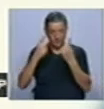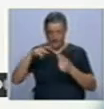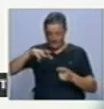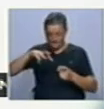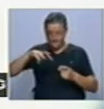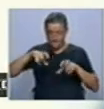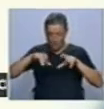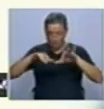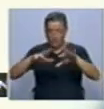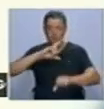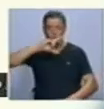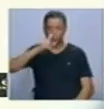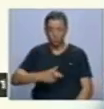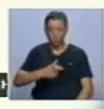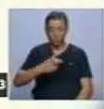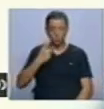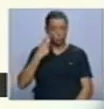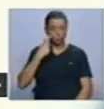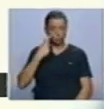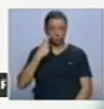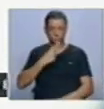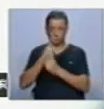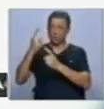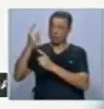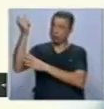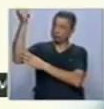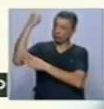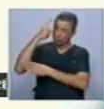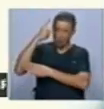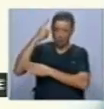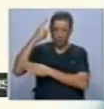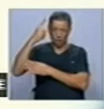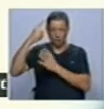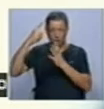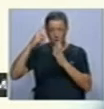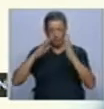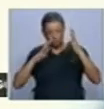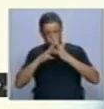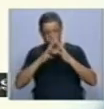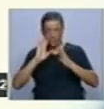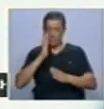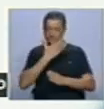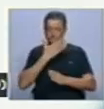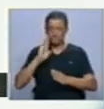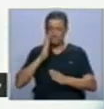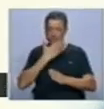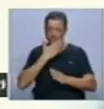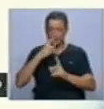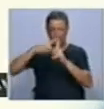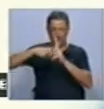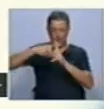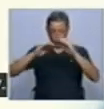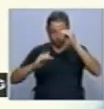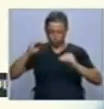olha, é um dos mais resistentes que nós conhecemos. Resiste à radiação, resiste a imensas variações de temperatura, resiste também